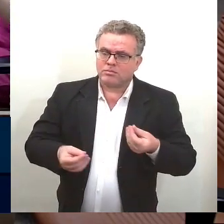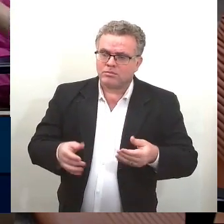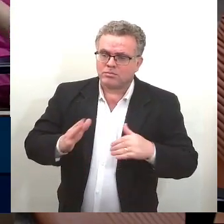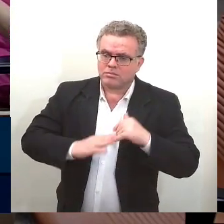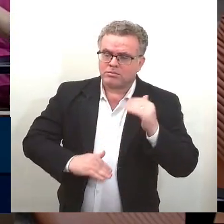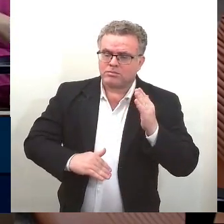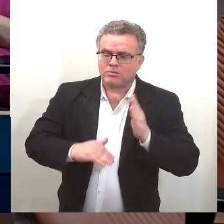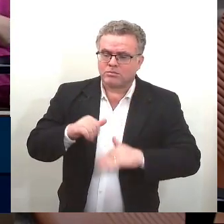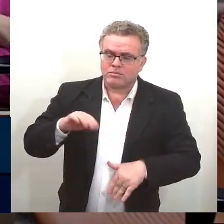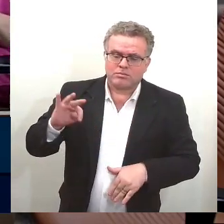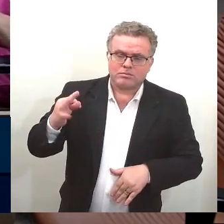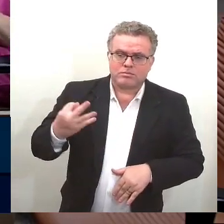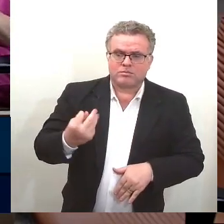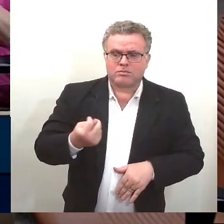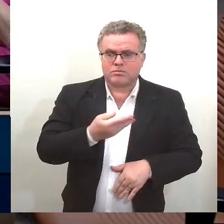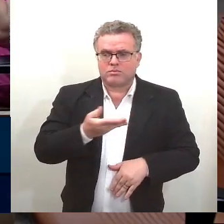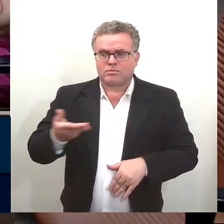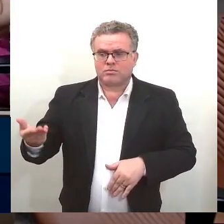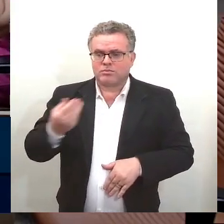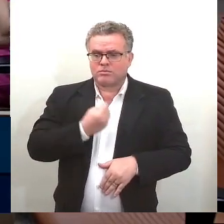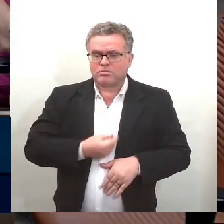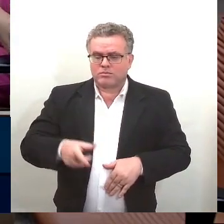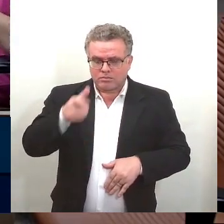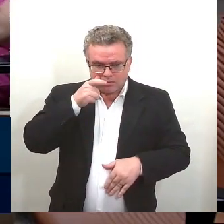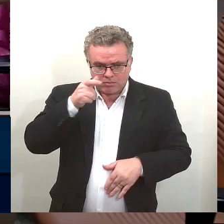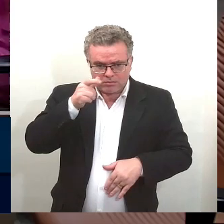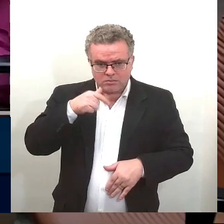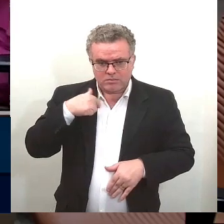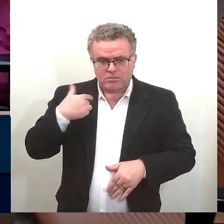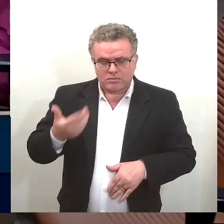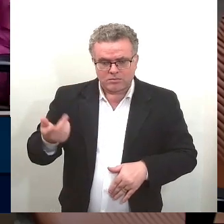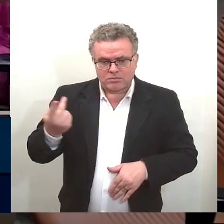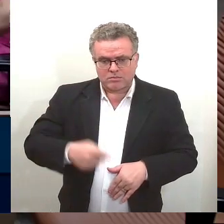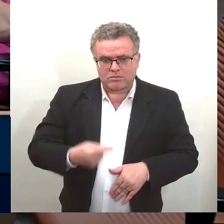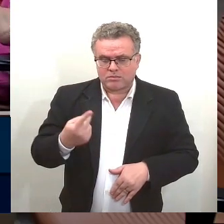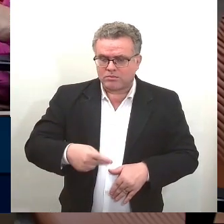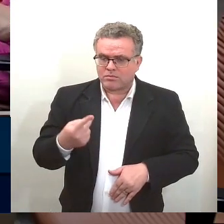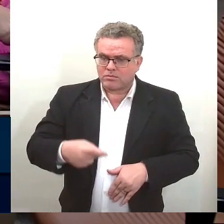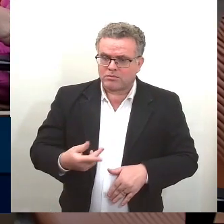acompanham os trabalhos na sala de comissões, assim como os